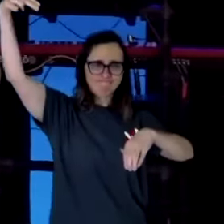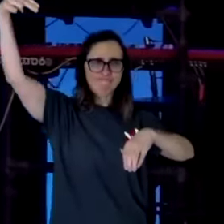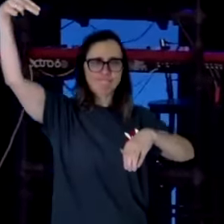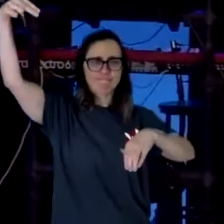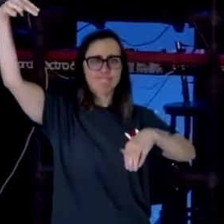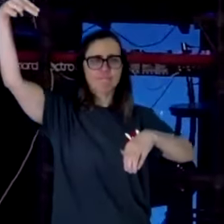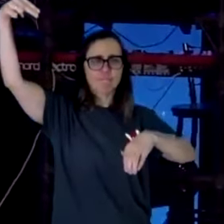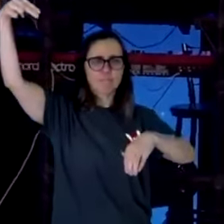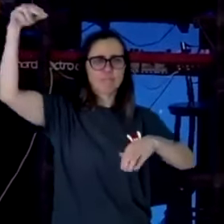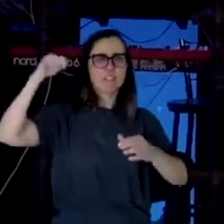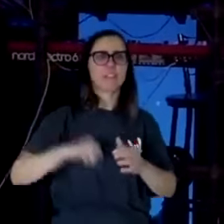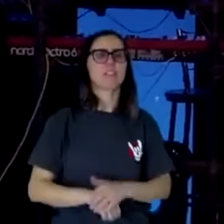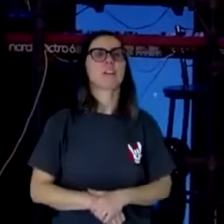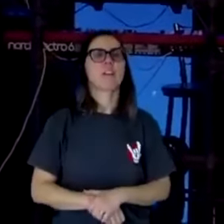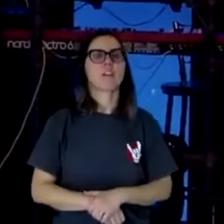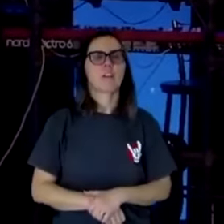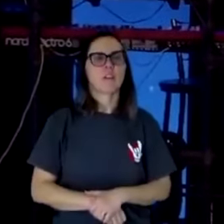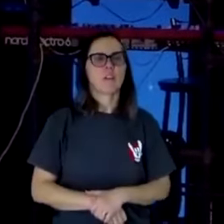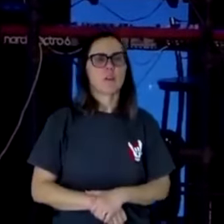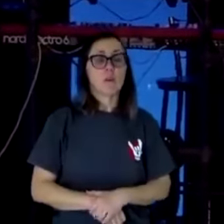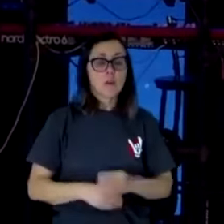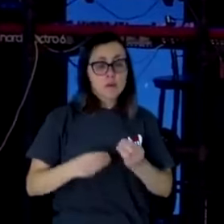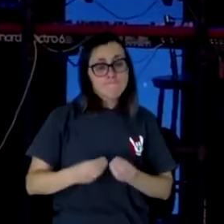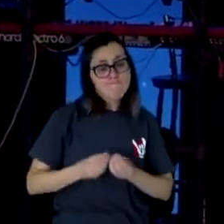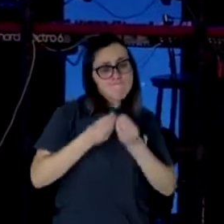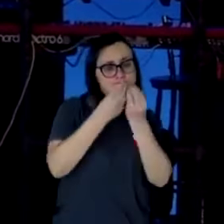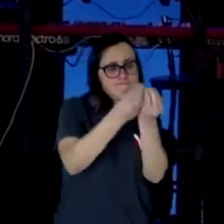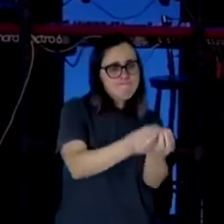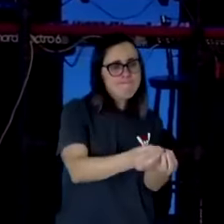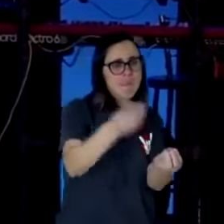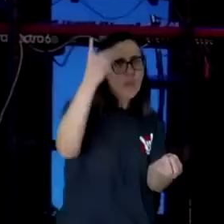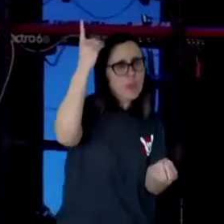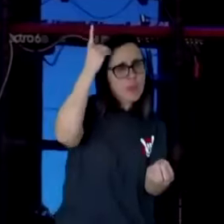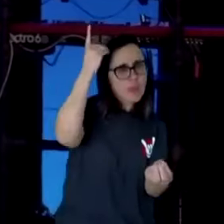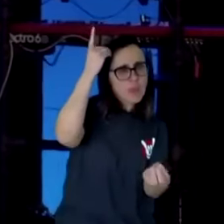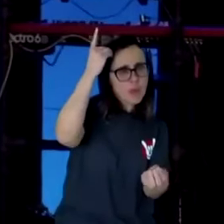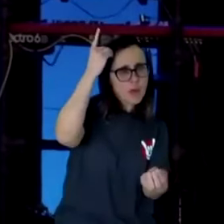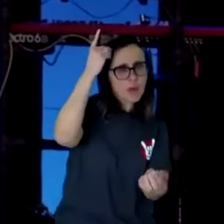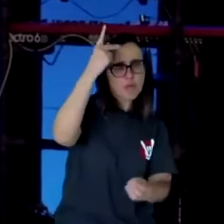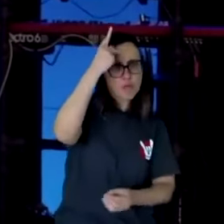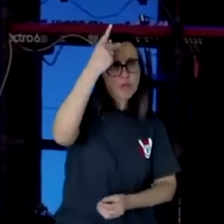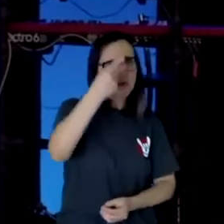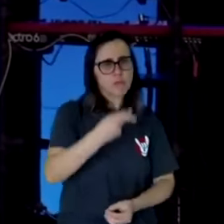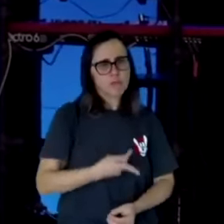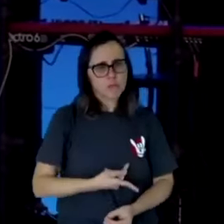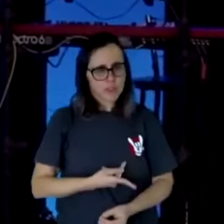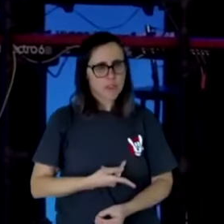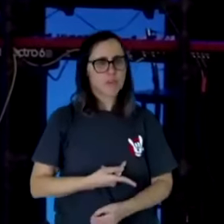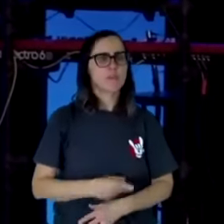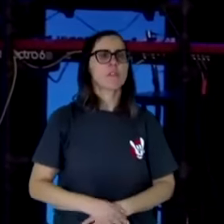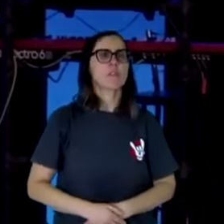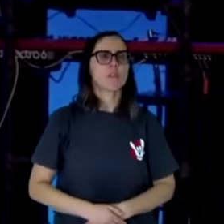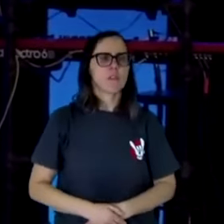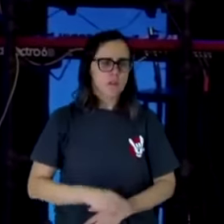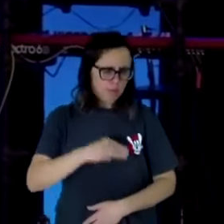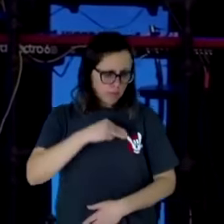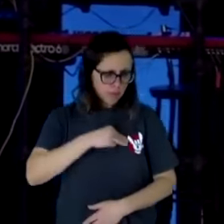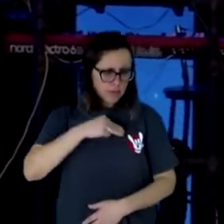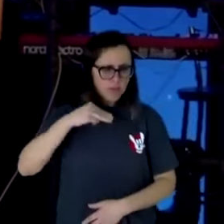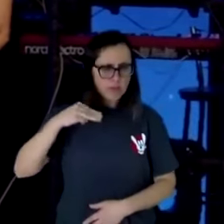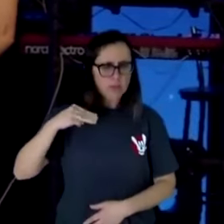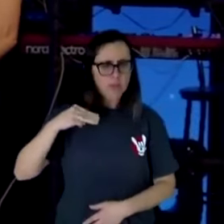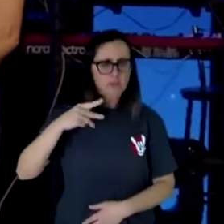aos homens o ministério Pastoral é um dom o ministério apostólico é um